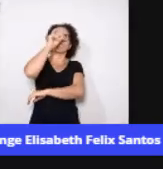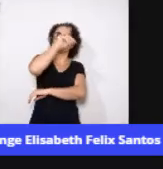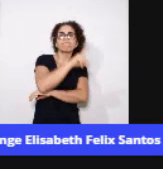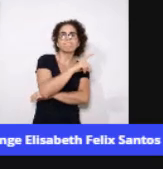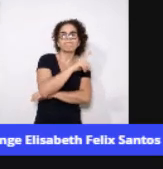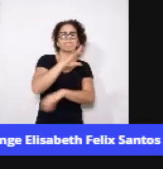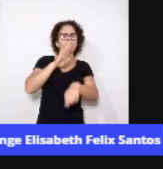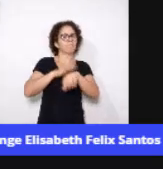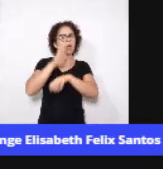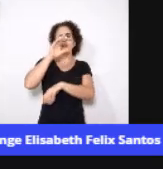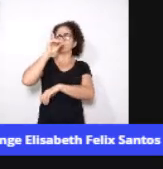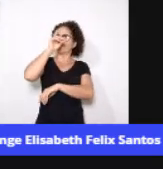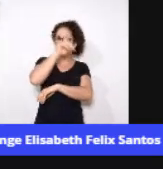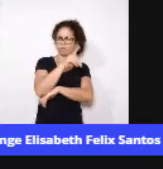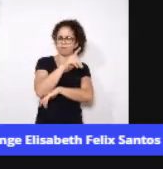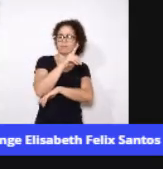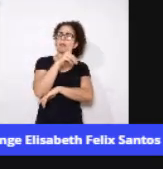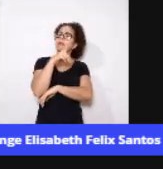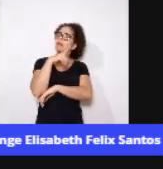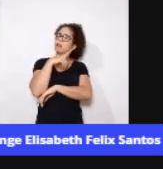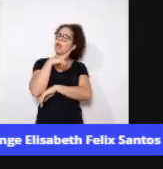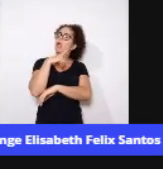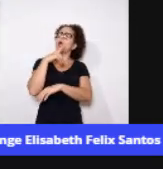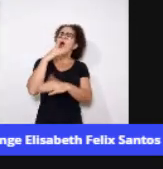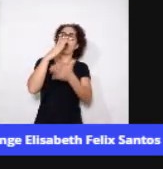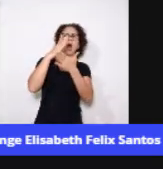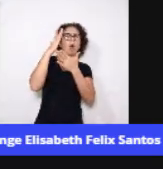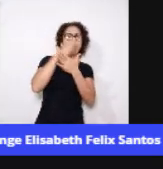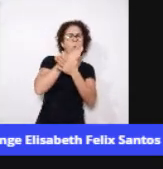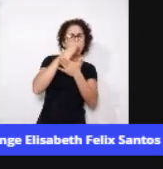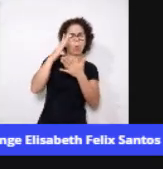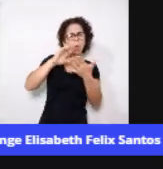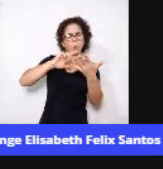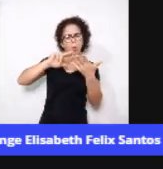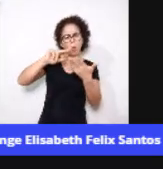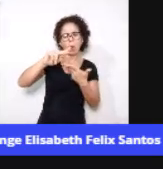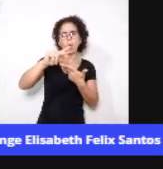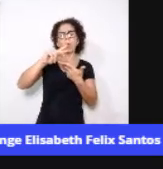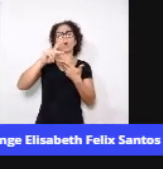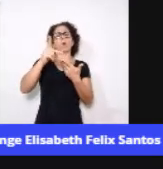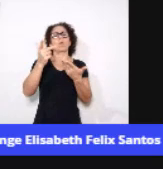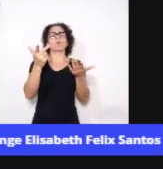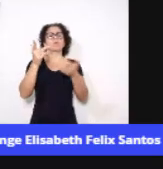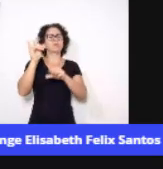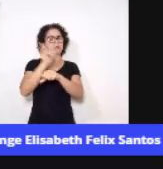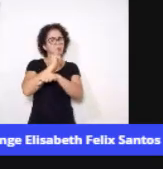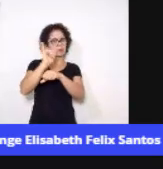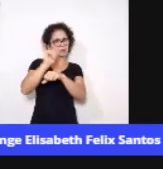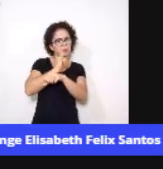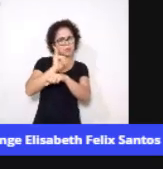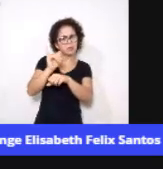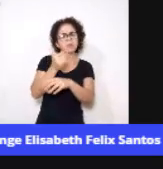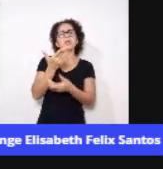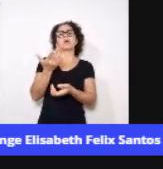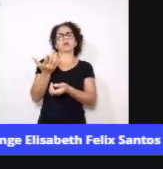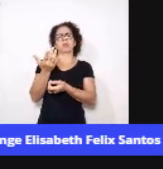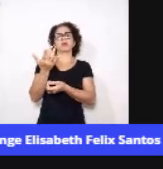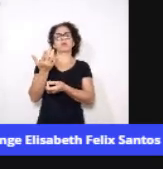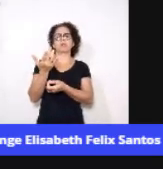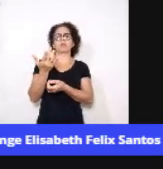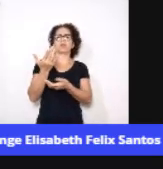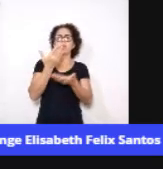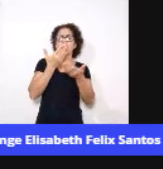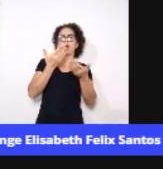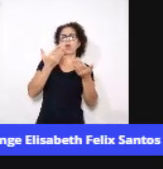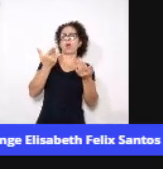E existem algumas maneiras para nós abordarmos isso com o pai, com o aluno, ou até mesmo entre nós, entre docentes